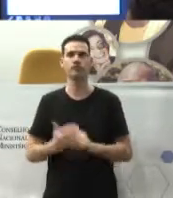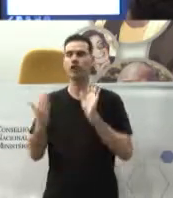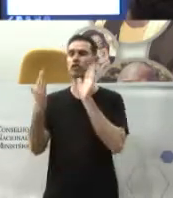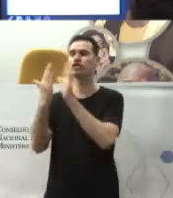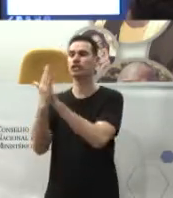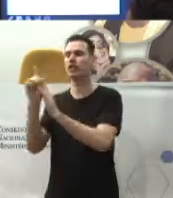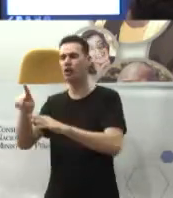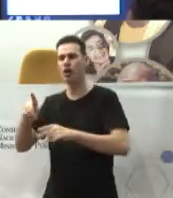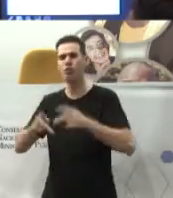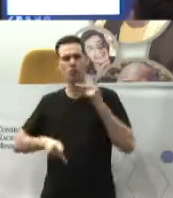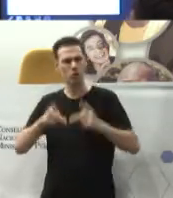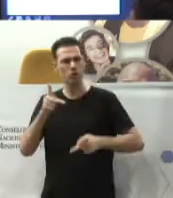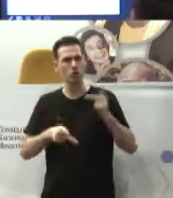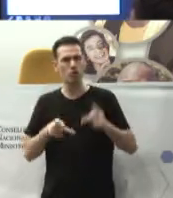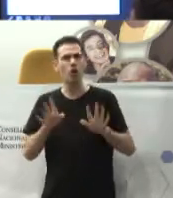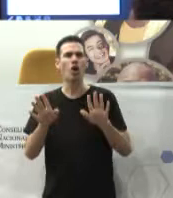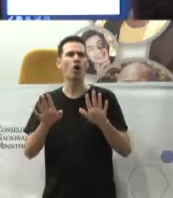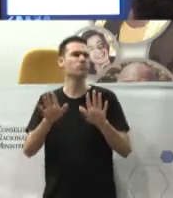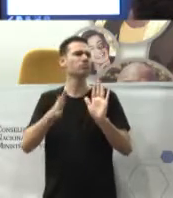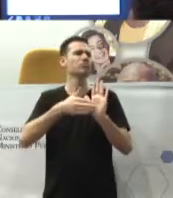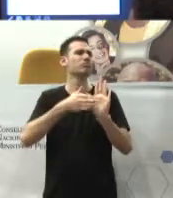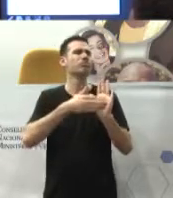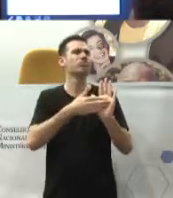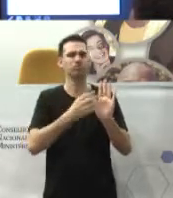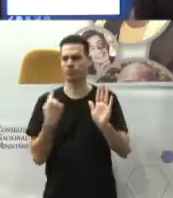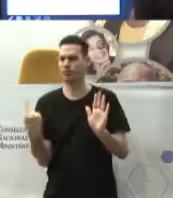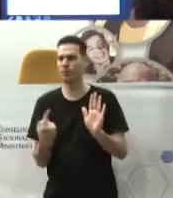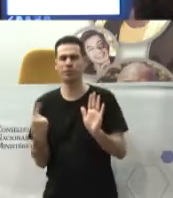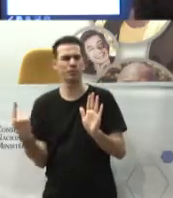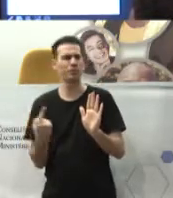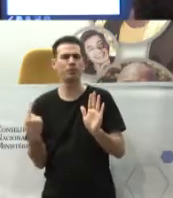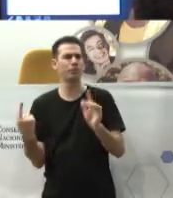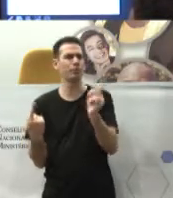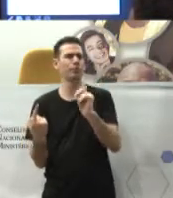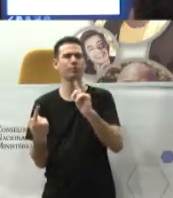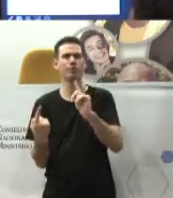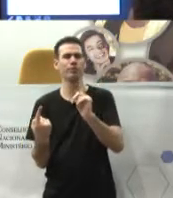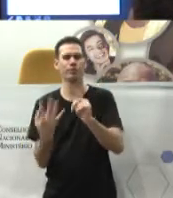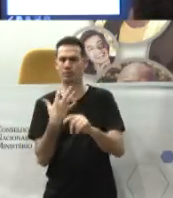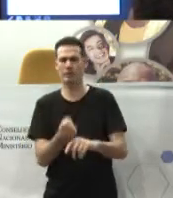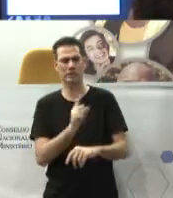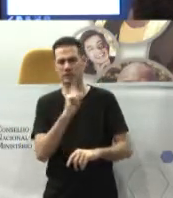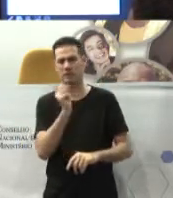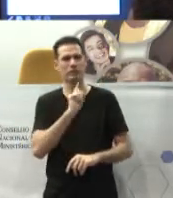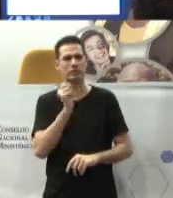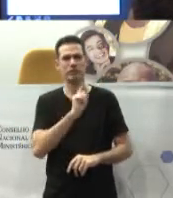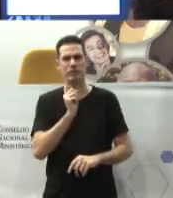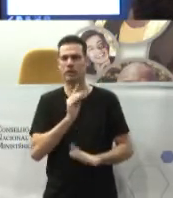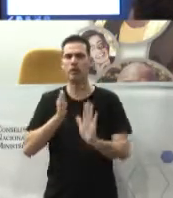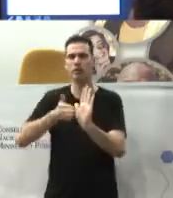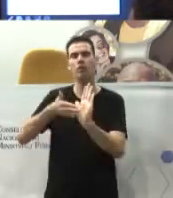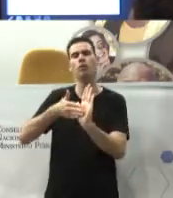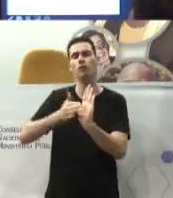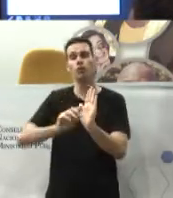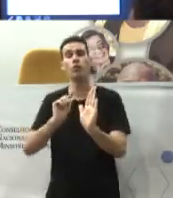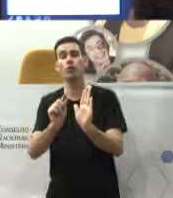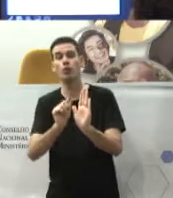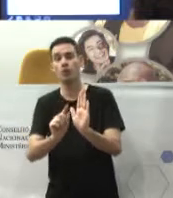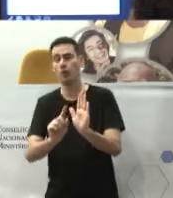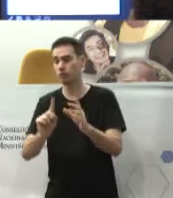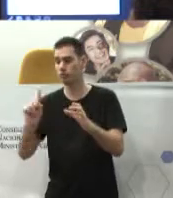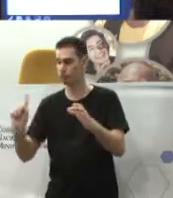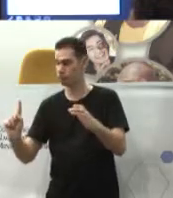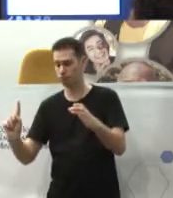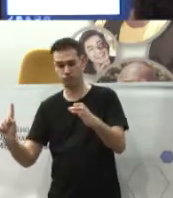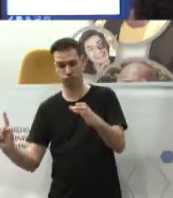tenham potencial coletivo e não propor mais a ação como individual. Propor a ação como